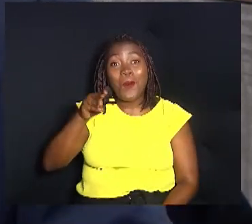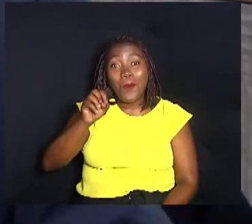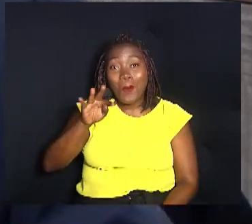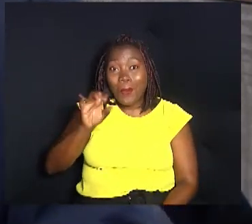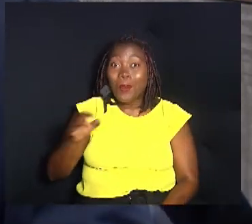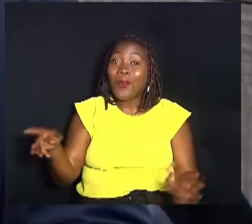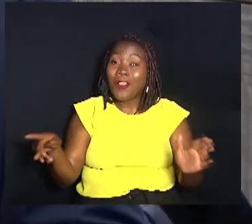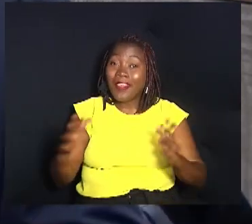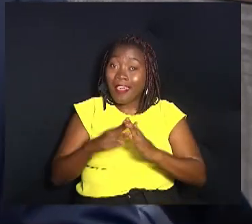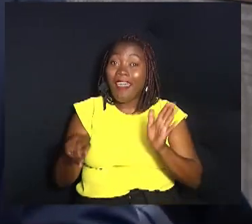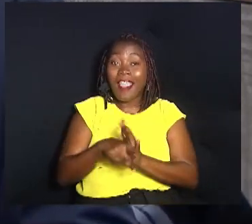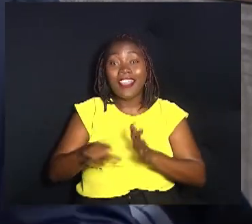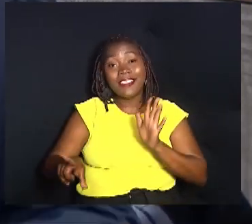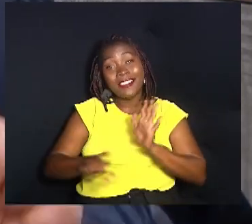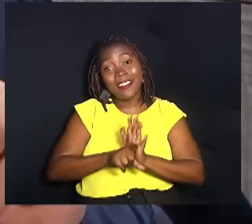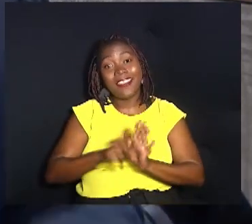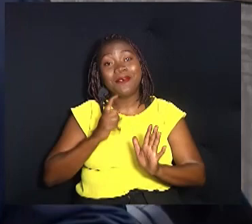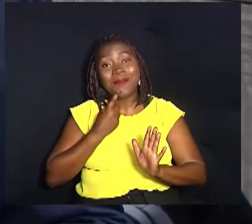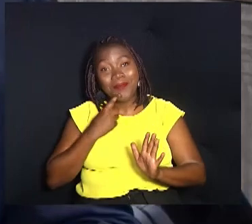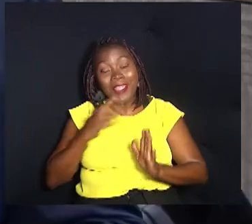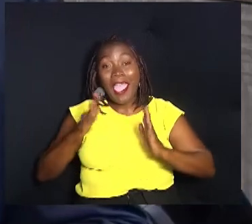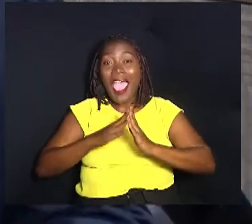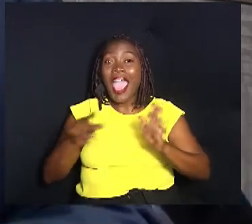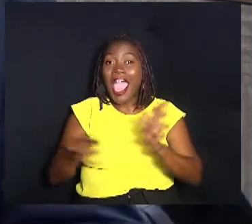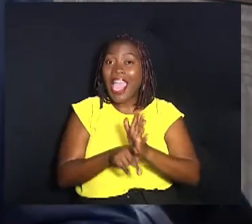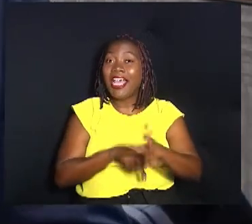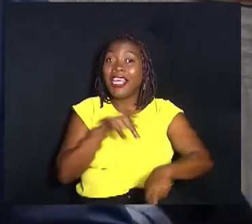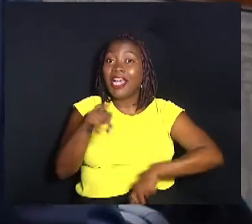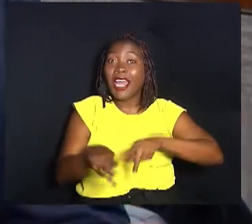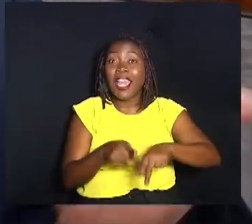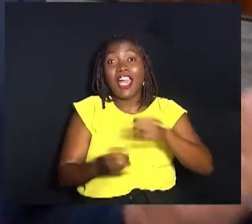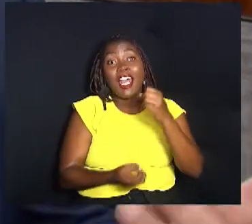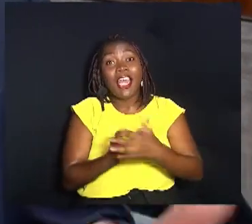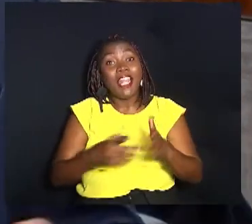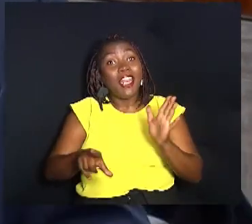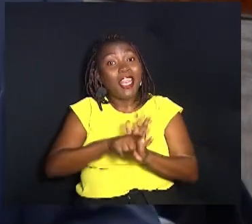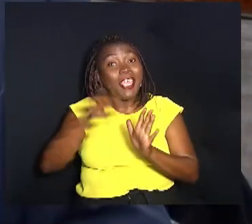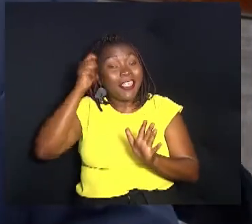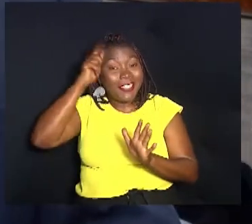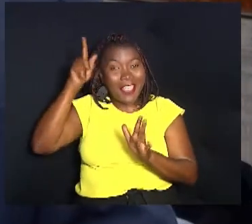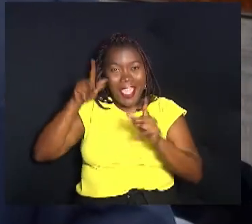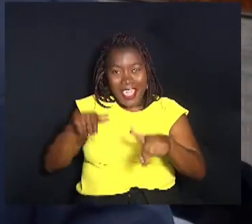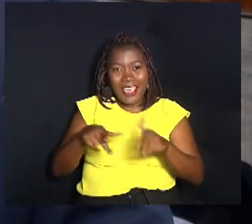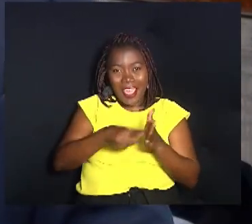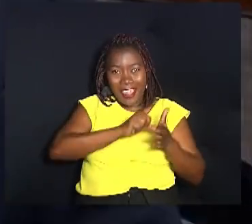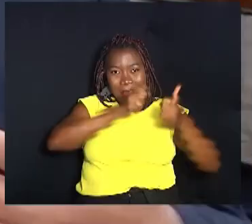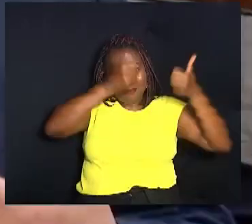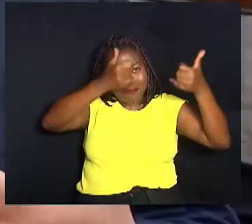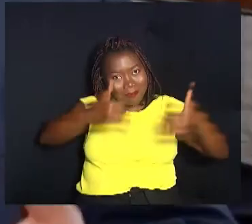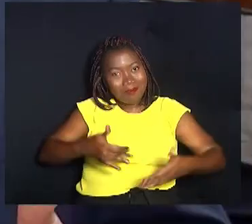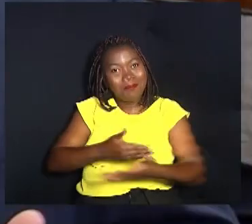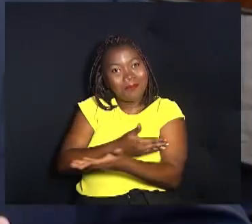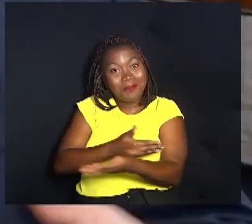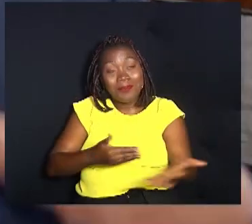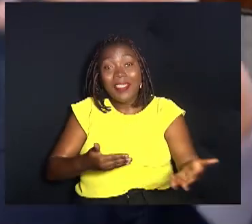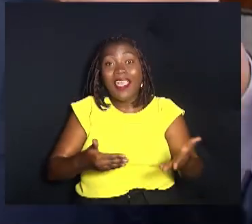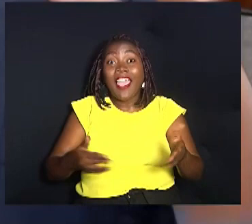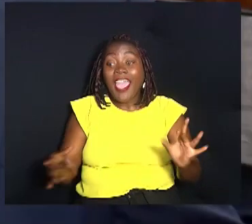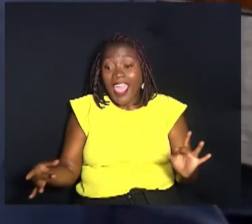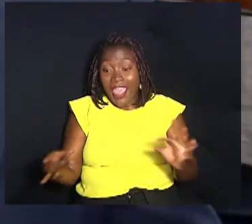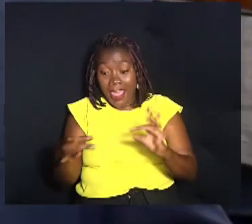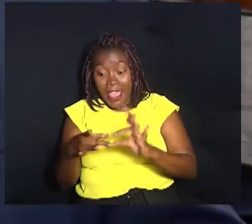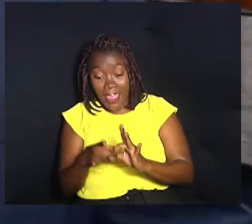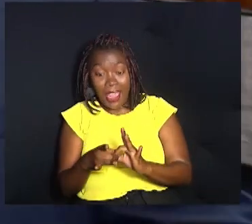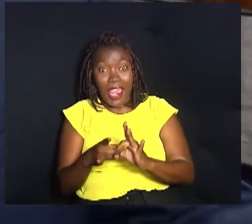Lei da cidade de Campinas, na Casa do Povo, onde são construídas leis e ideias, como eu disse aqui há pouco a eles. Essa ligação entre